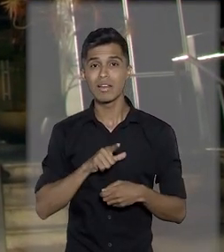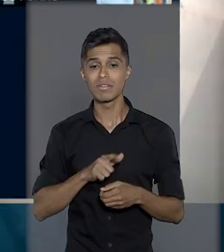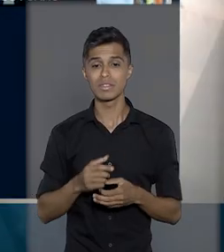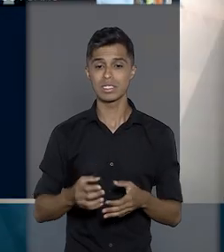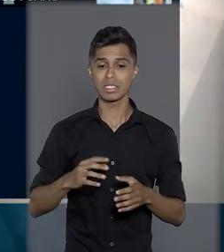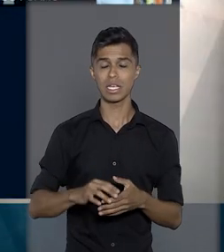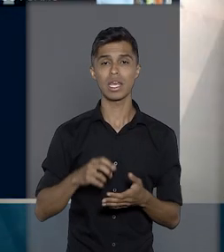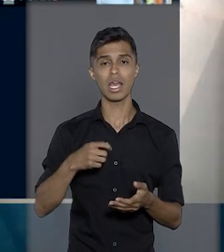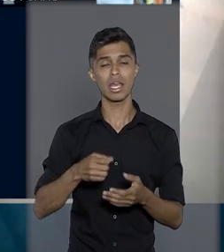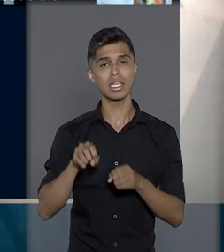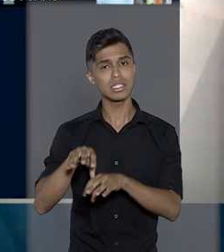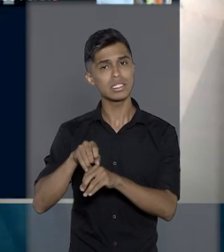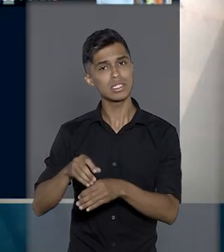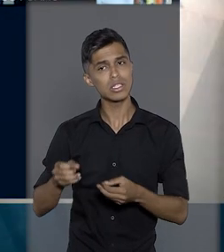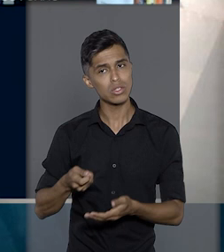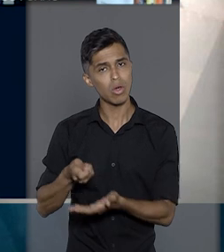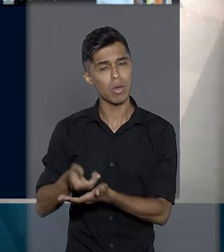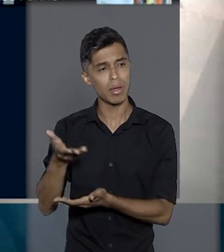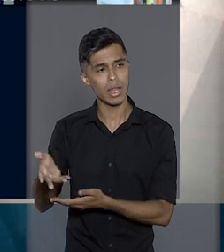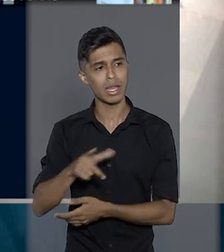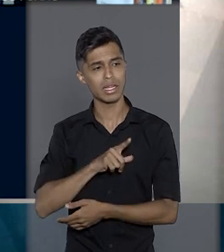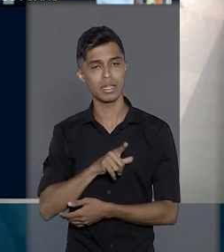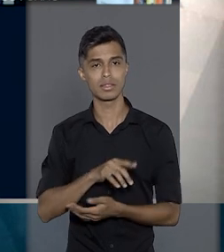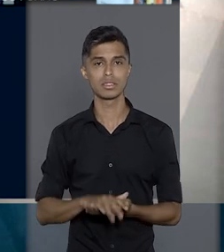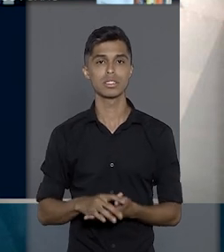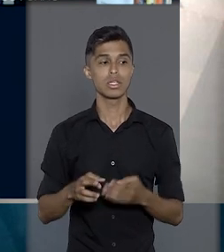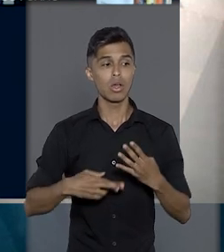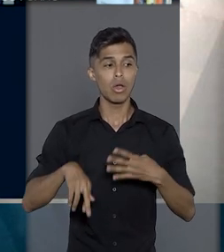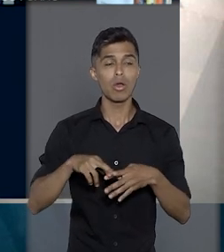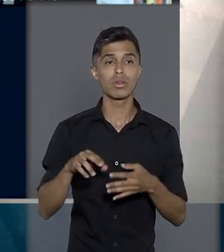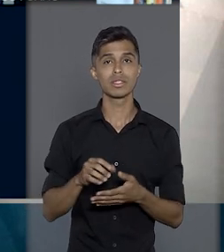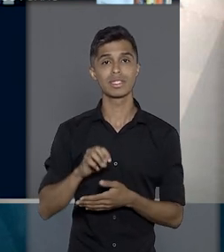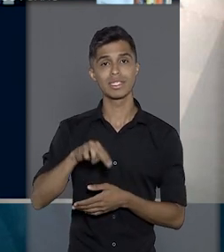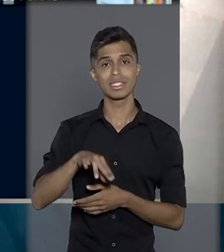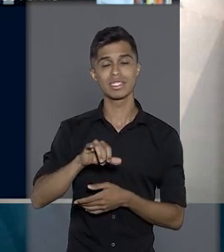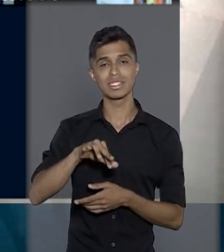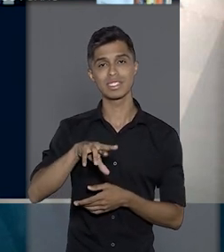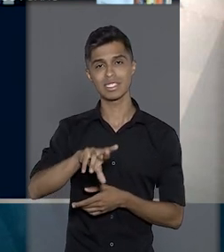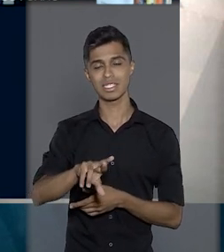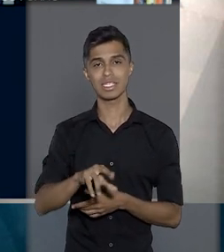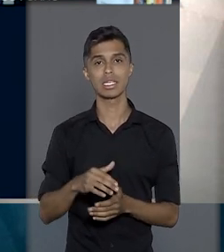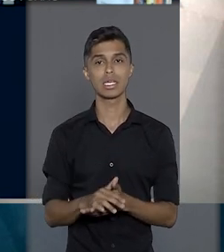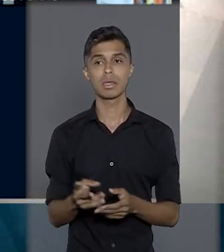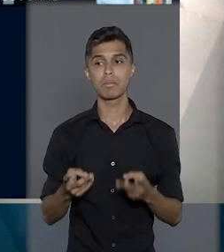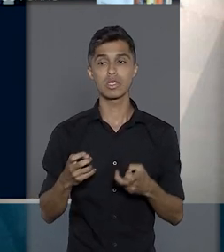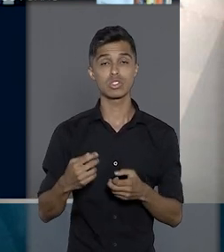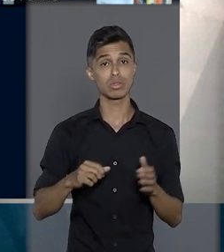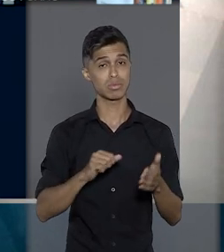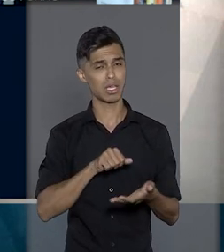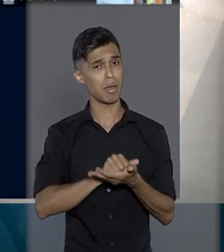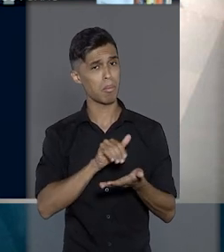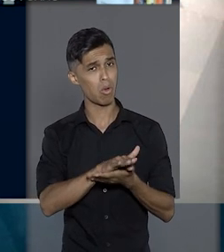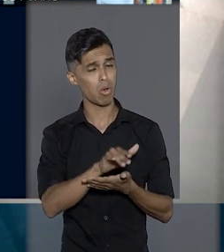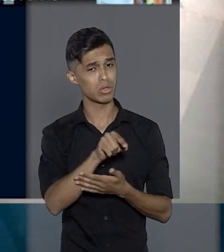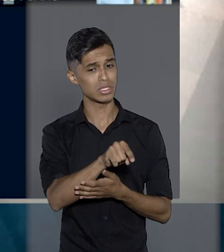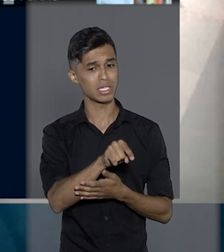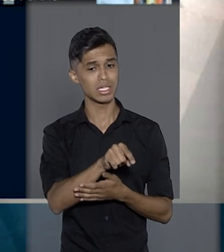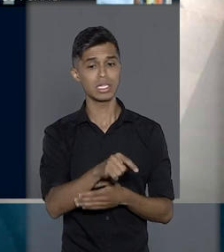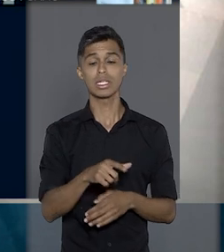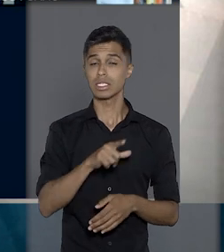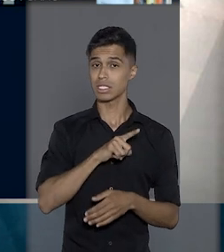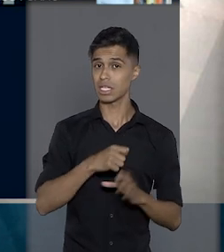educação já no STJ a relatura do recurso ministra andrig observou que a multa do estatuto também